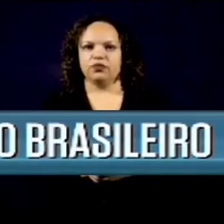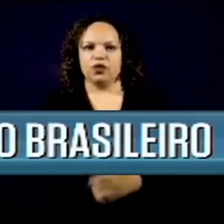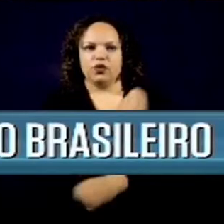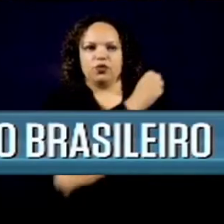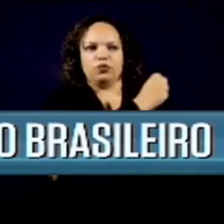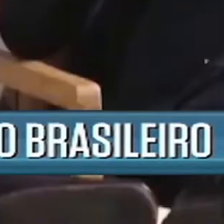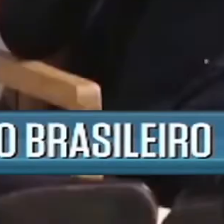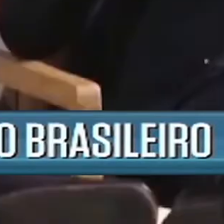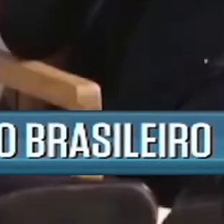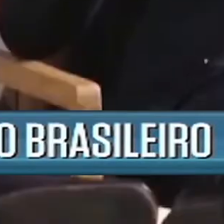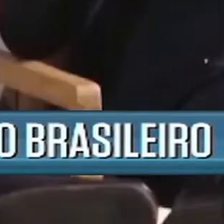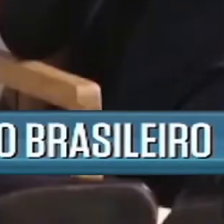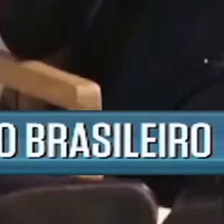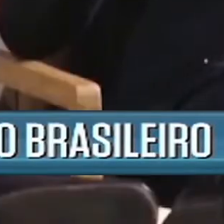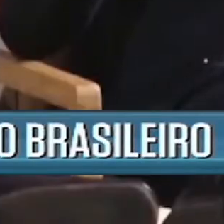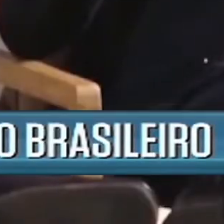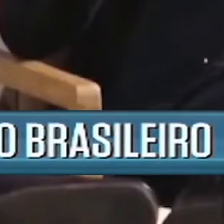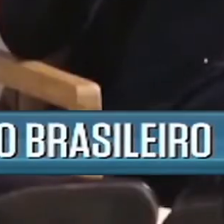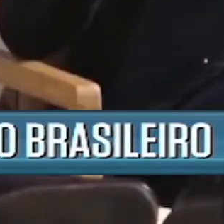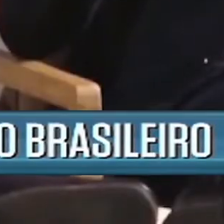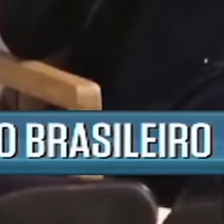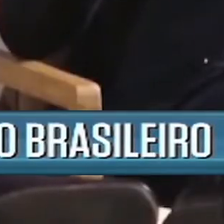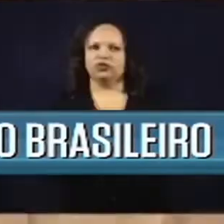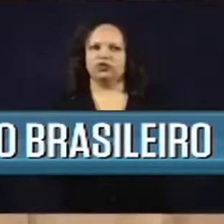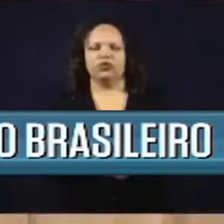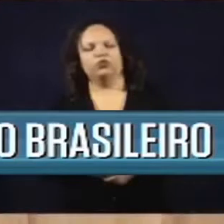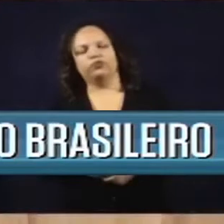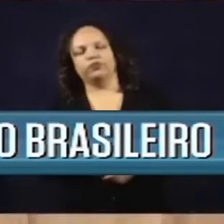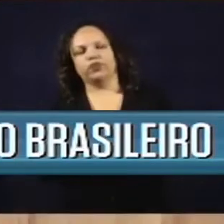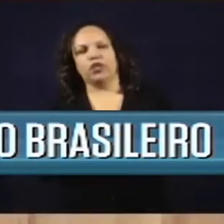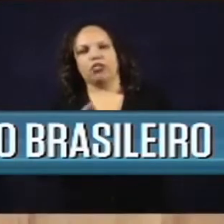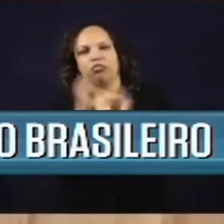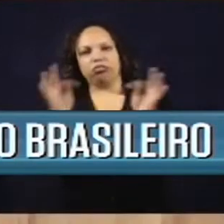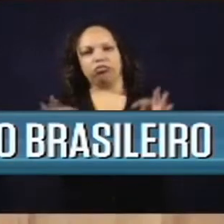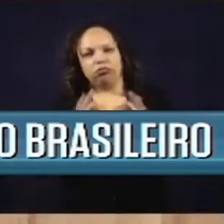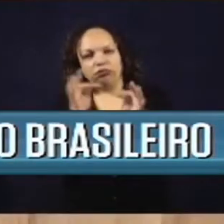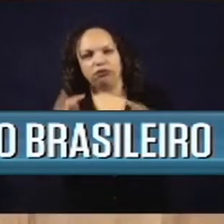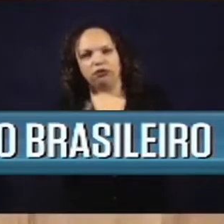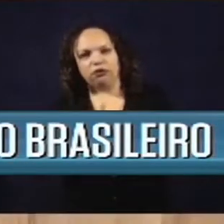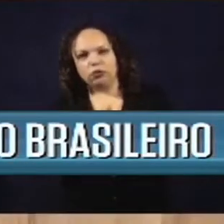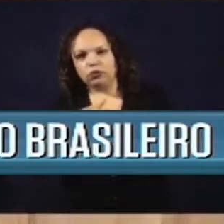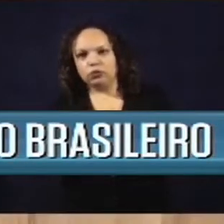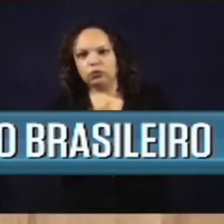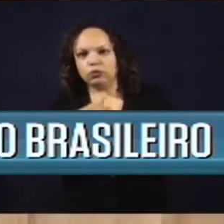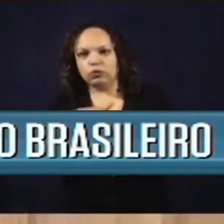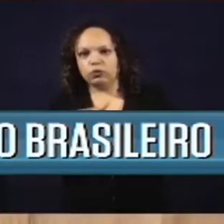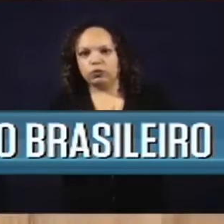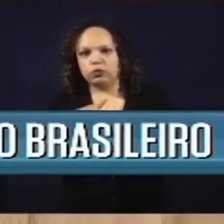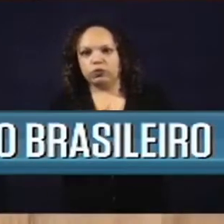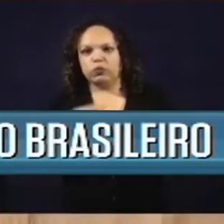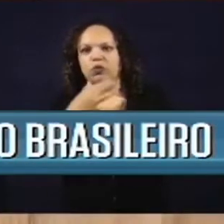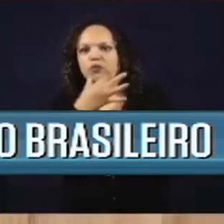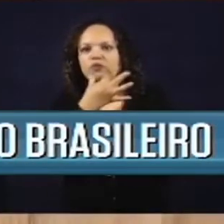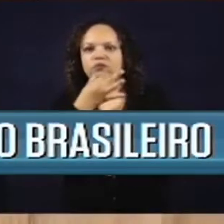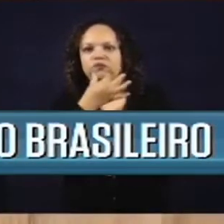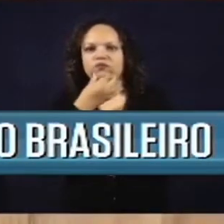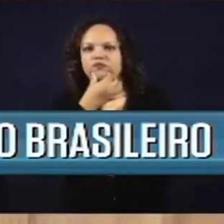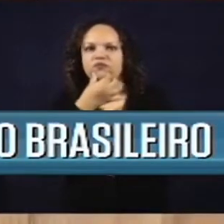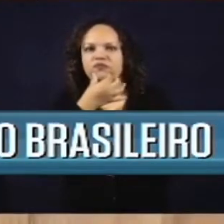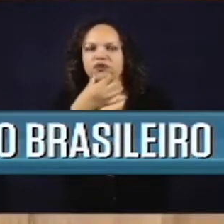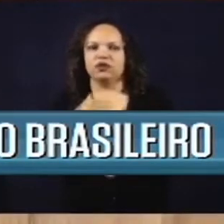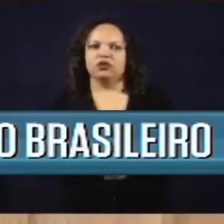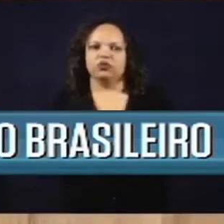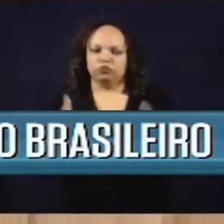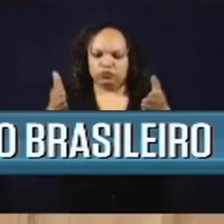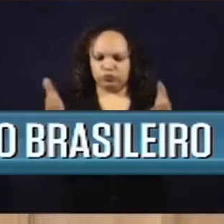estiveram presentes. Entre eles, o ministro da Comunicação, Fábio Faria, que destacou as possibilidades e mudanças com a chegada do